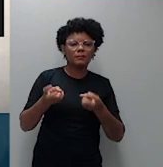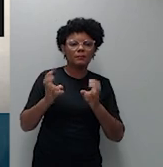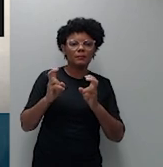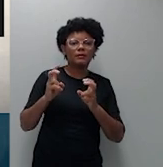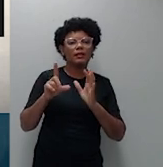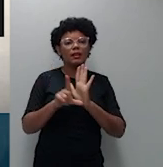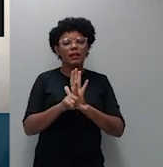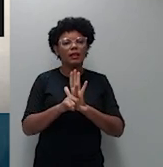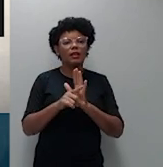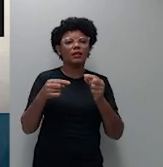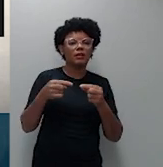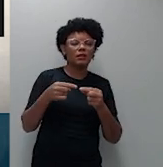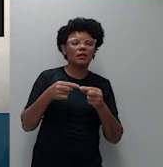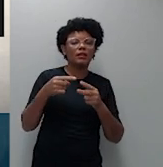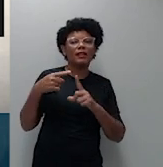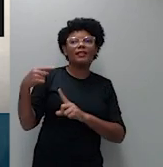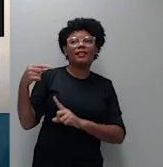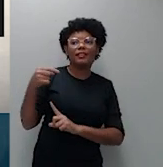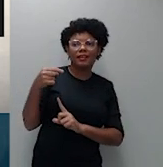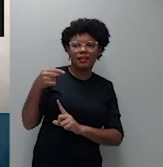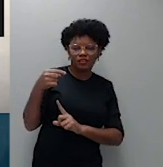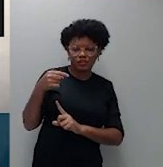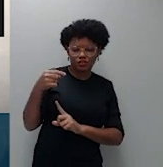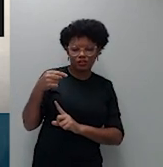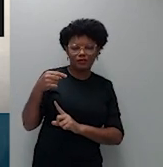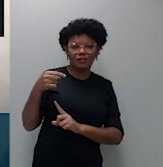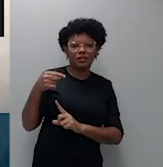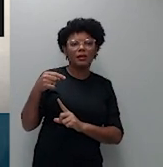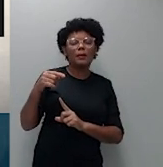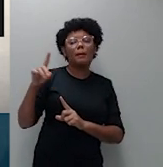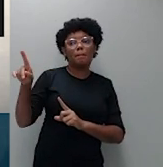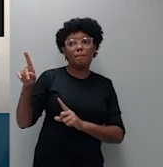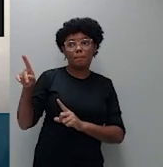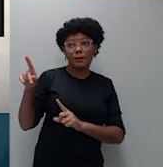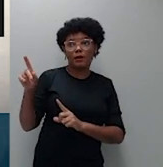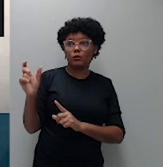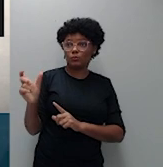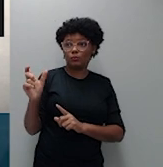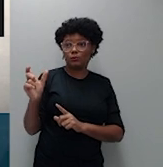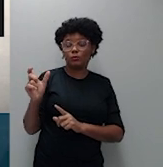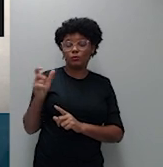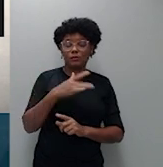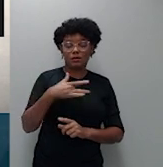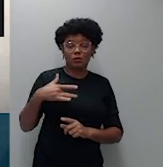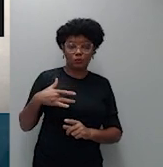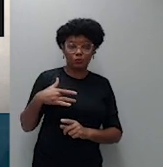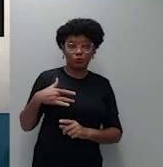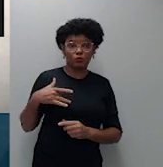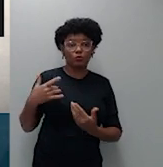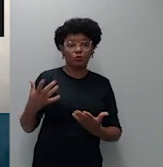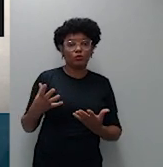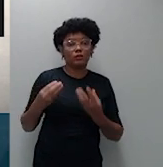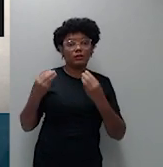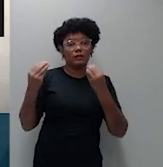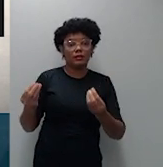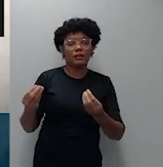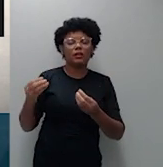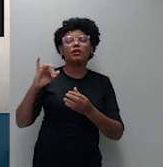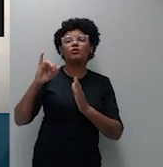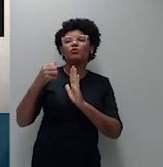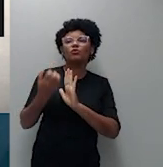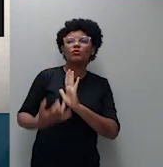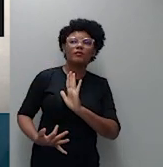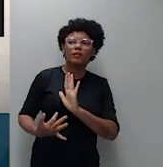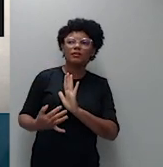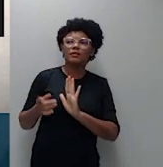e cobertura de saúde e procedimentos sobre a justificativa de não